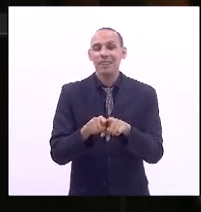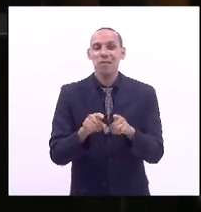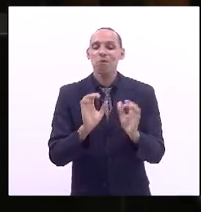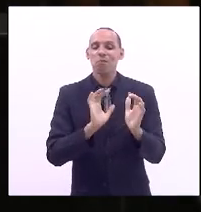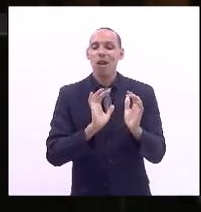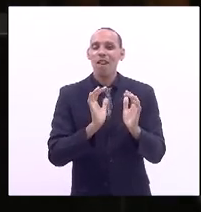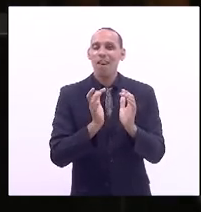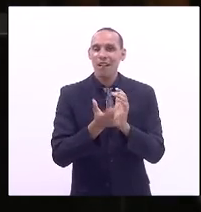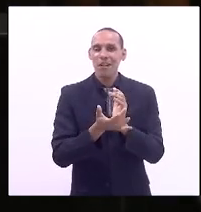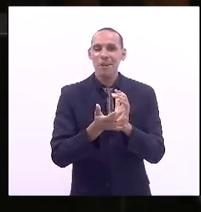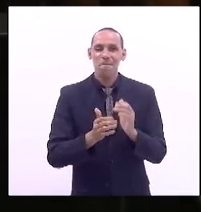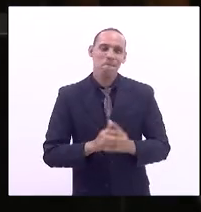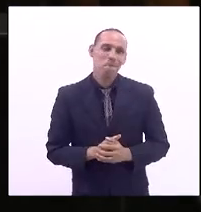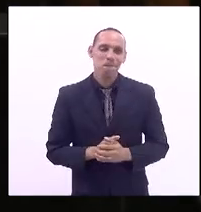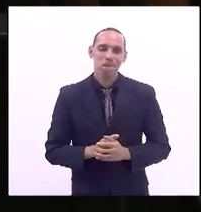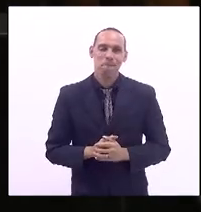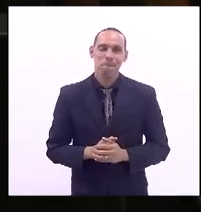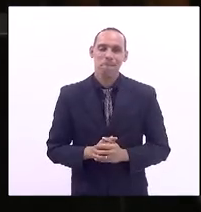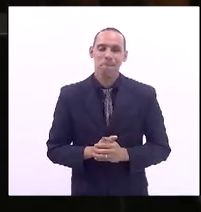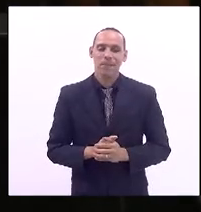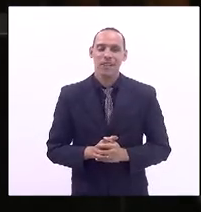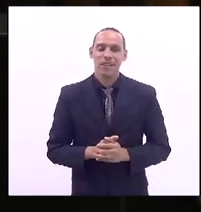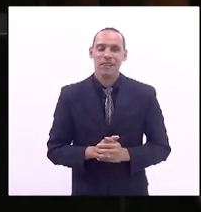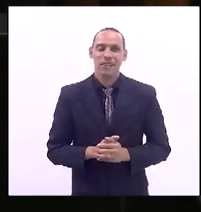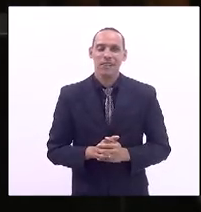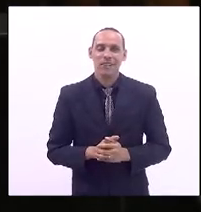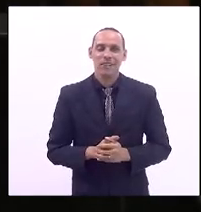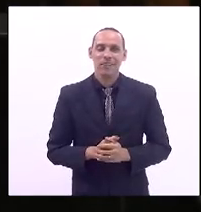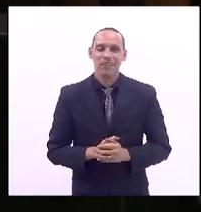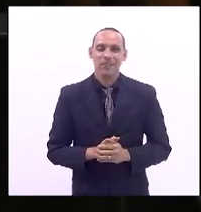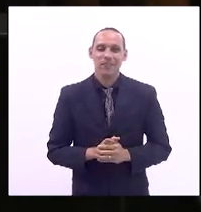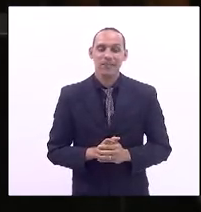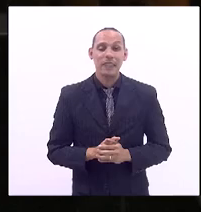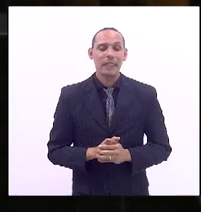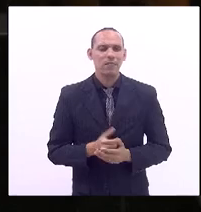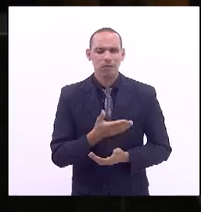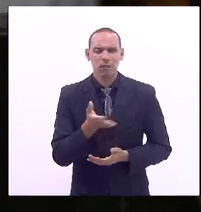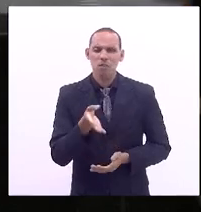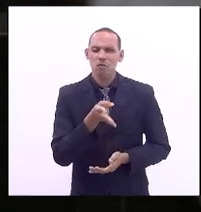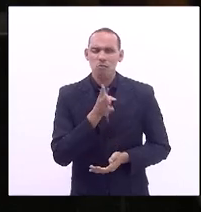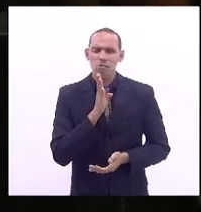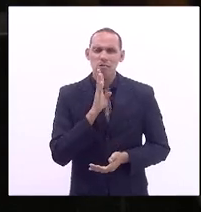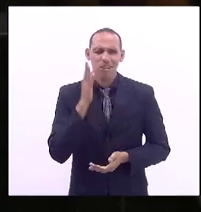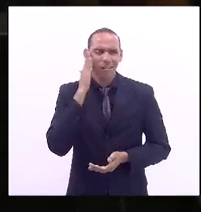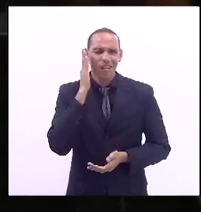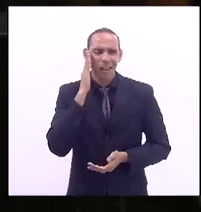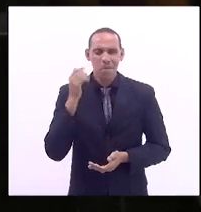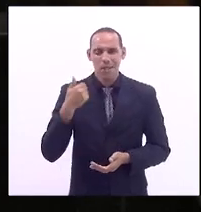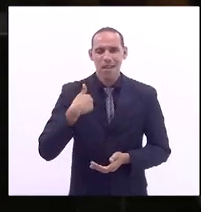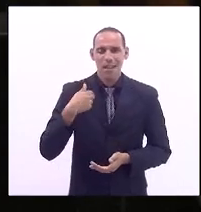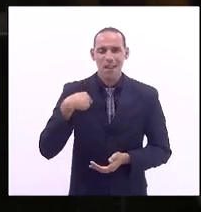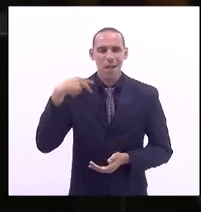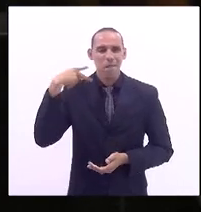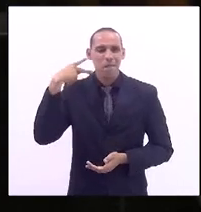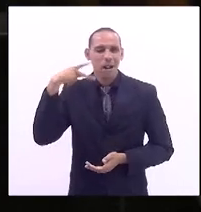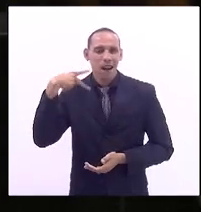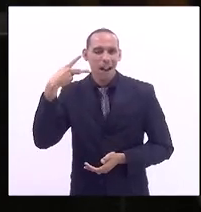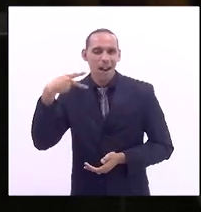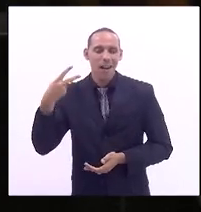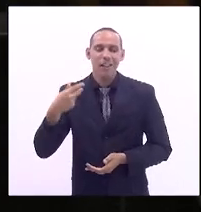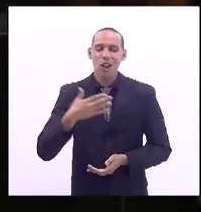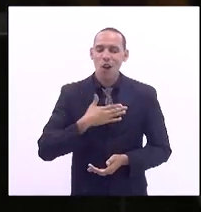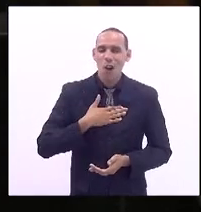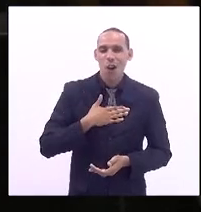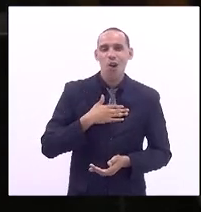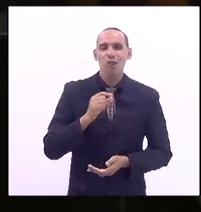nas nossas redes sociais e é de conhecimento de todos que eu sou uma parlamentar que eu